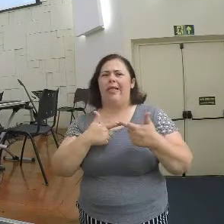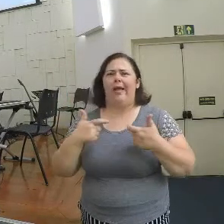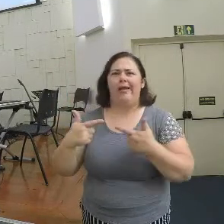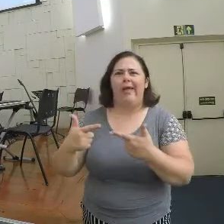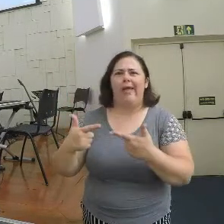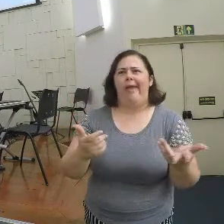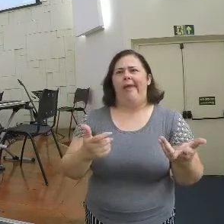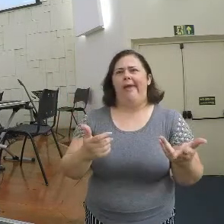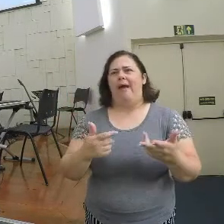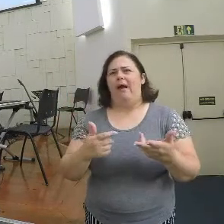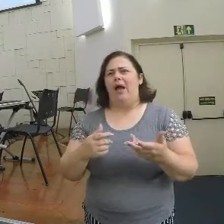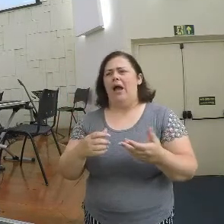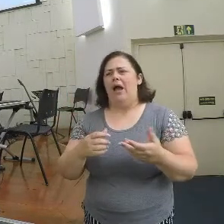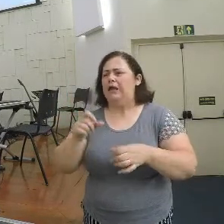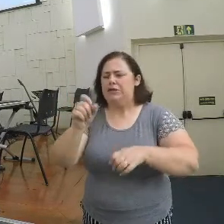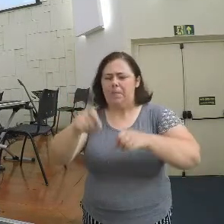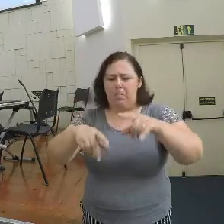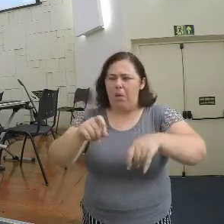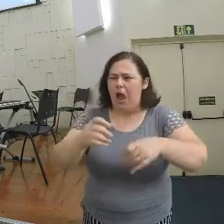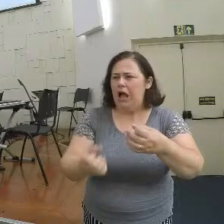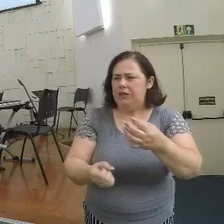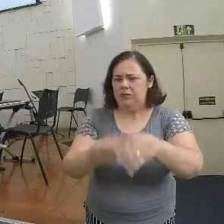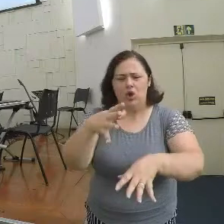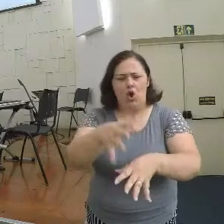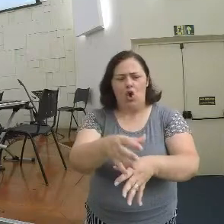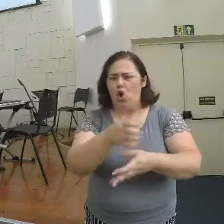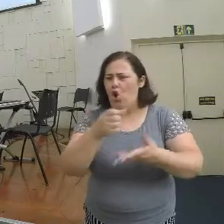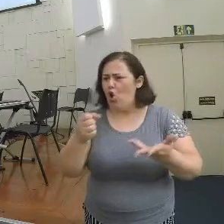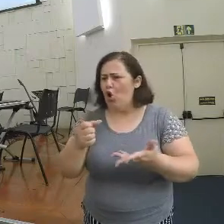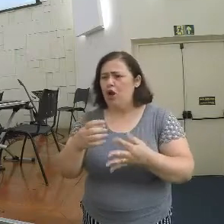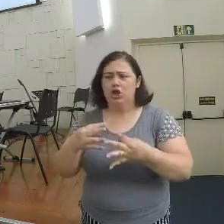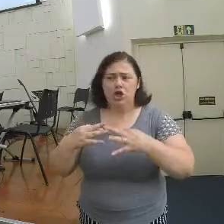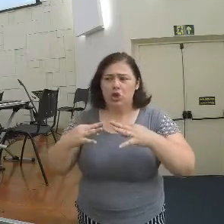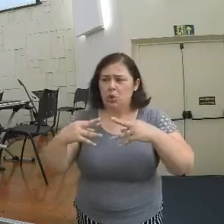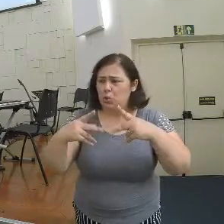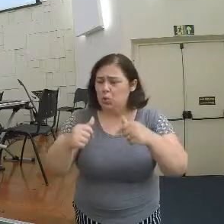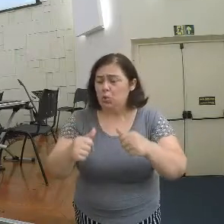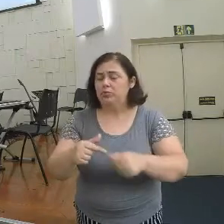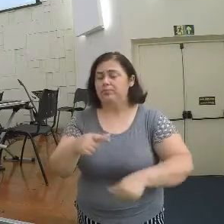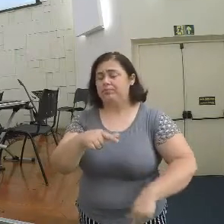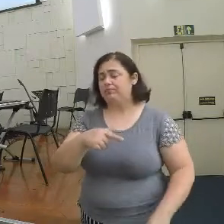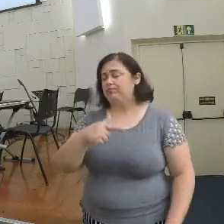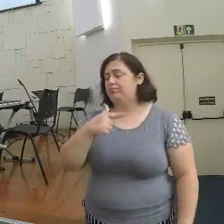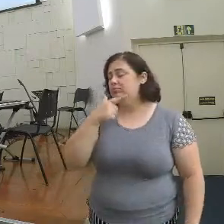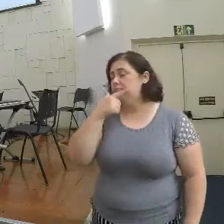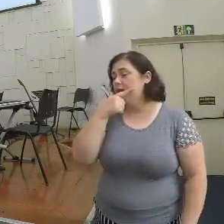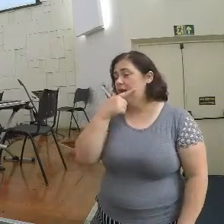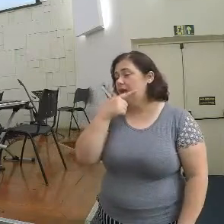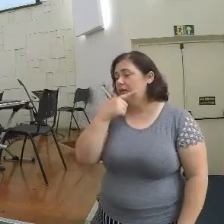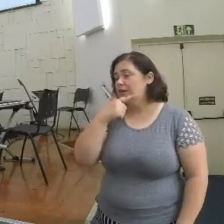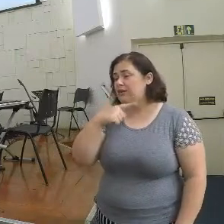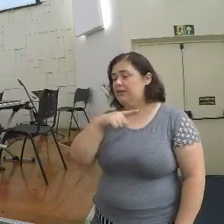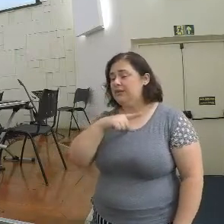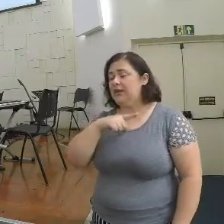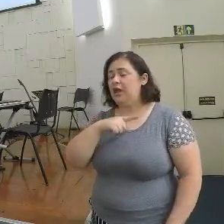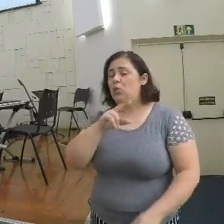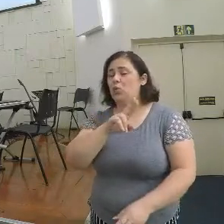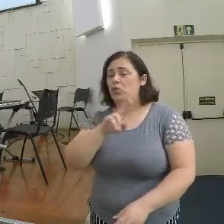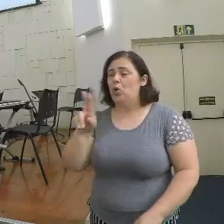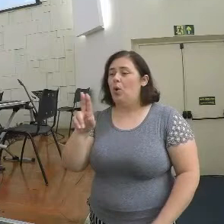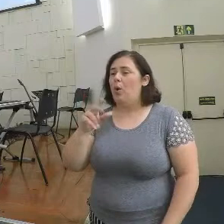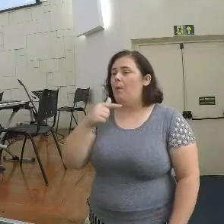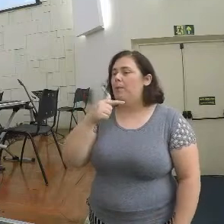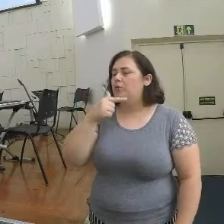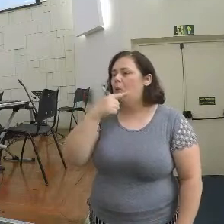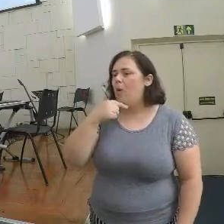palavra do Senhor nos fala de Melquisedeque, e você precisa entender que o nome dele significa rei de justiça. Guarde essa informação.